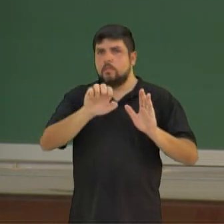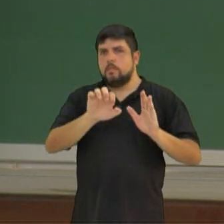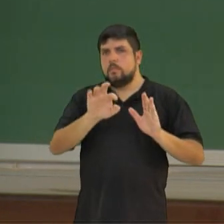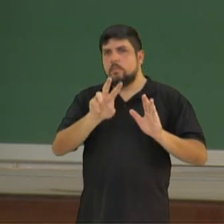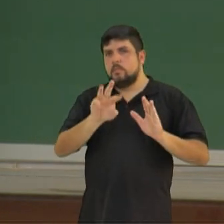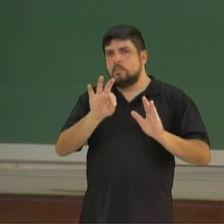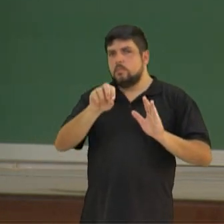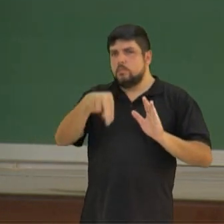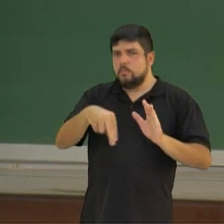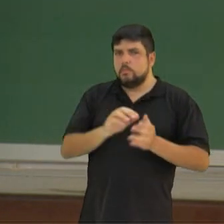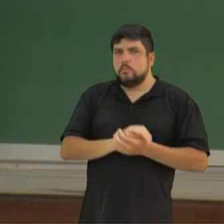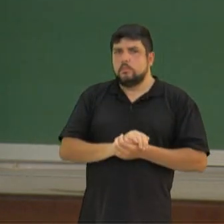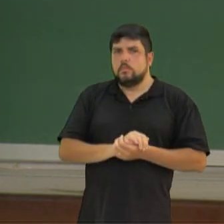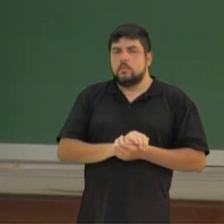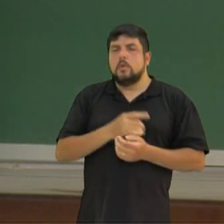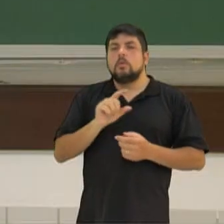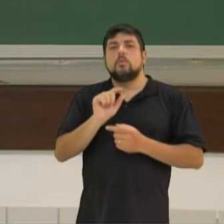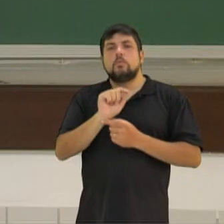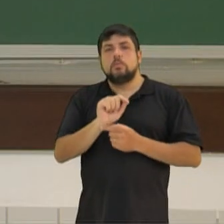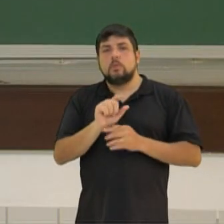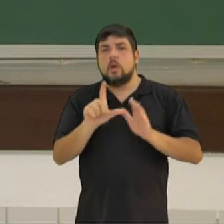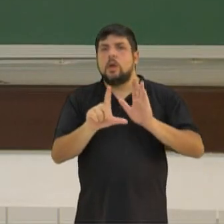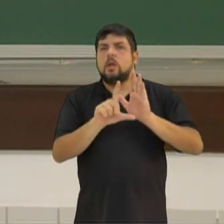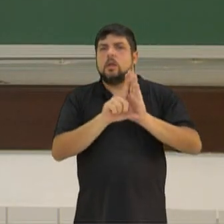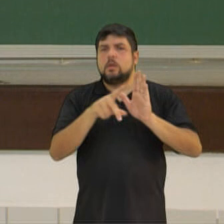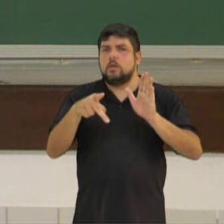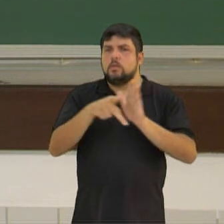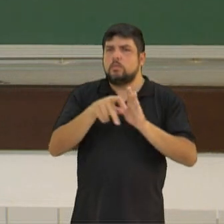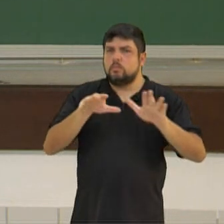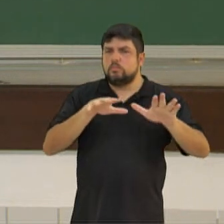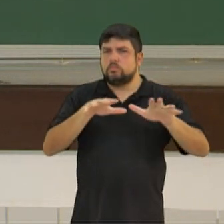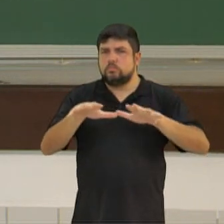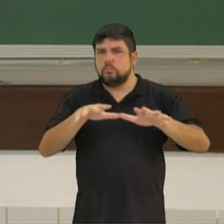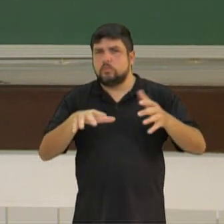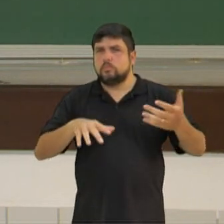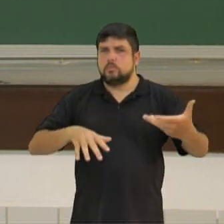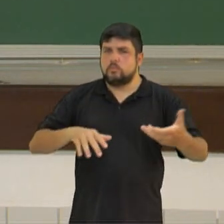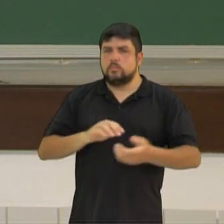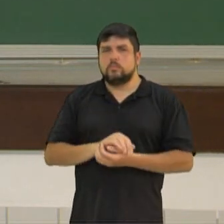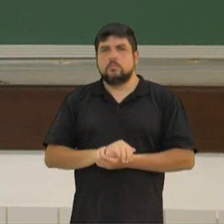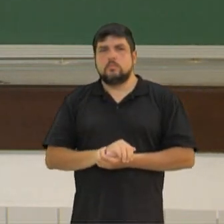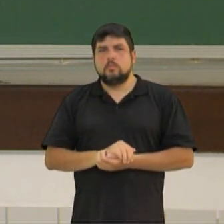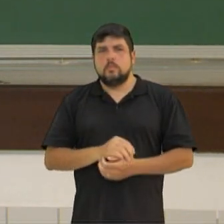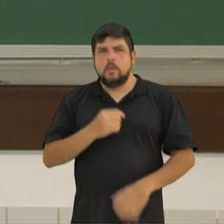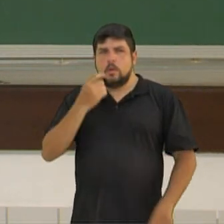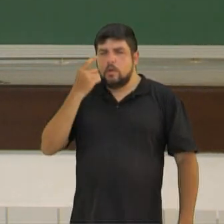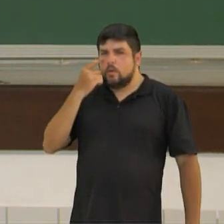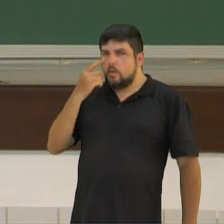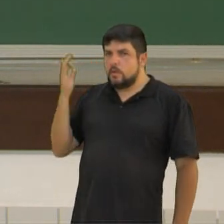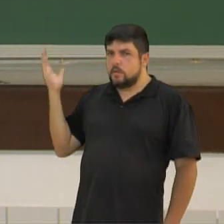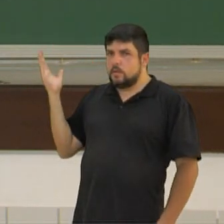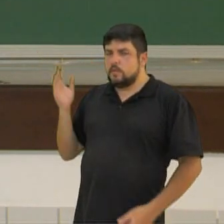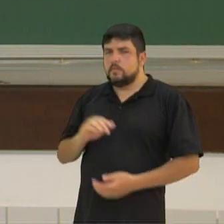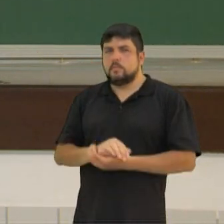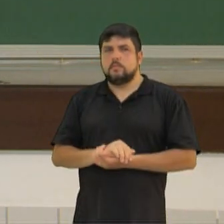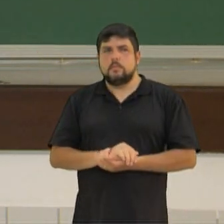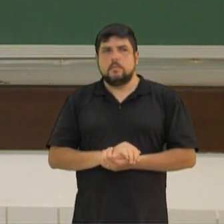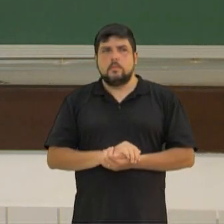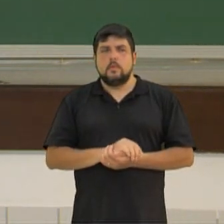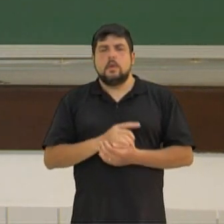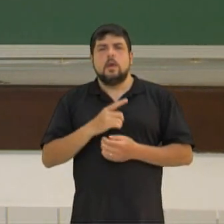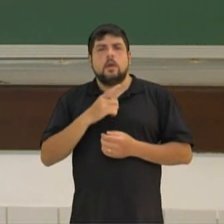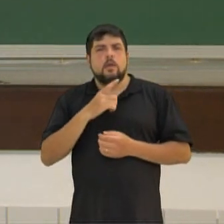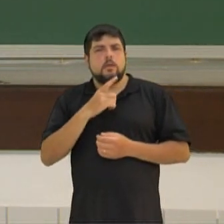é chamada, né, princípio fundamental da dinâmica. Então, olha para a imagem, né? A gente tem duas situações